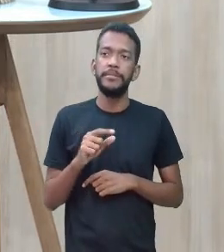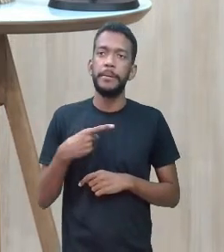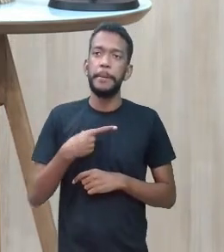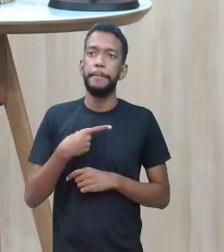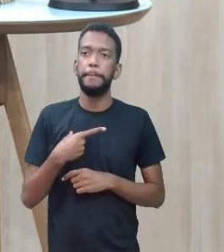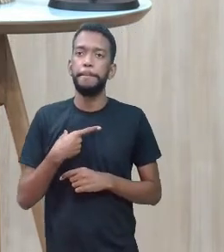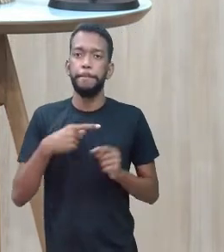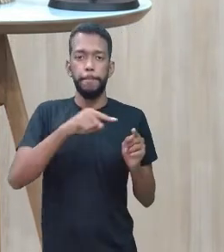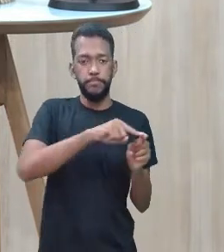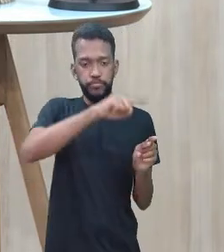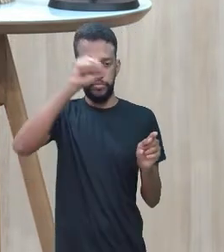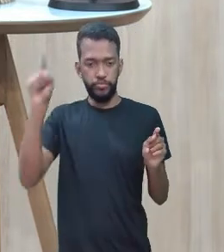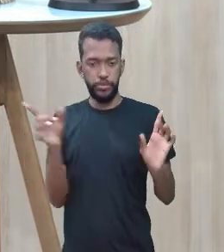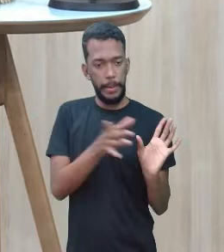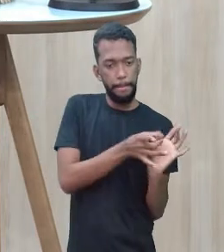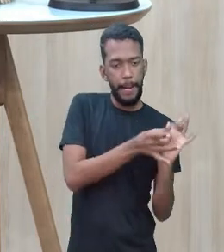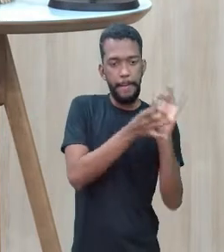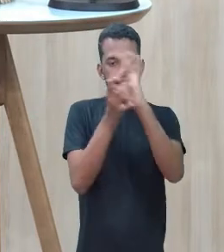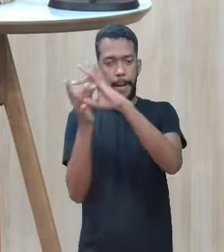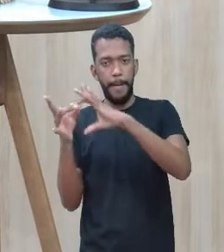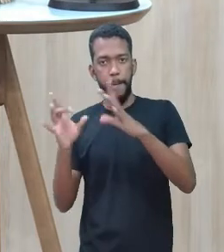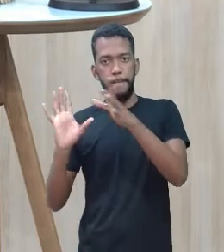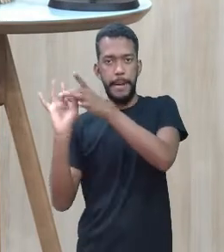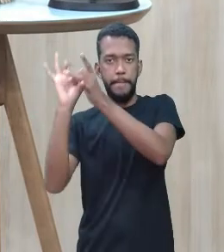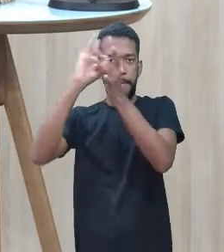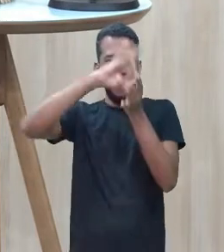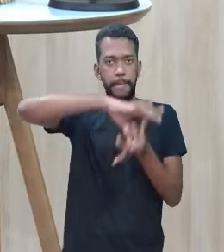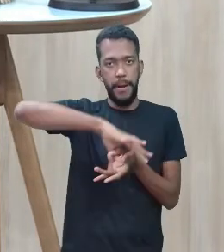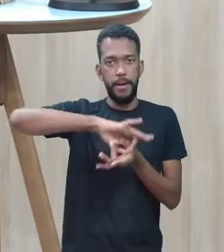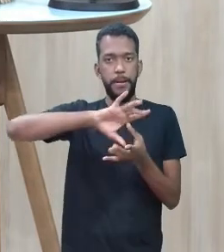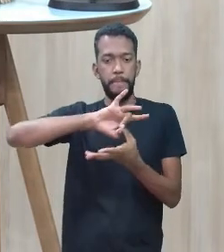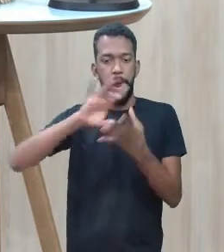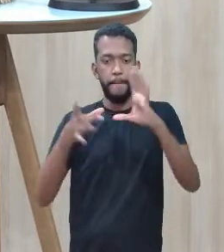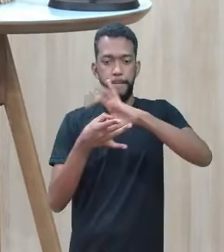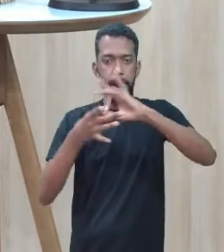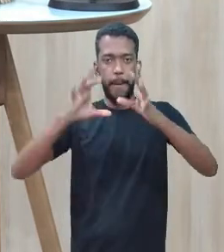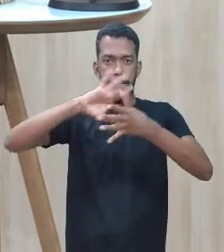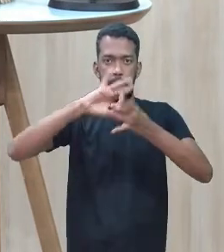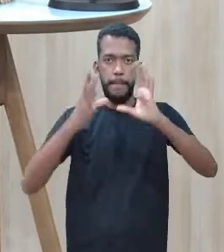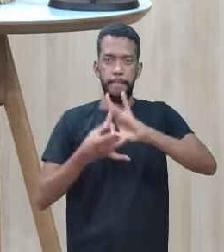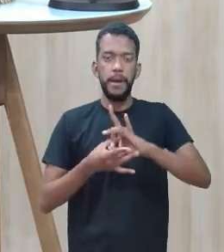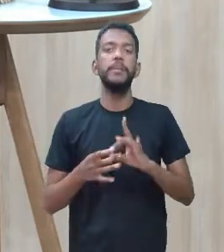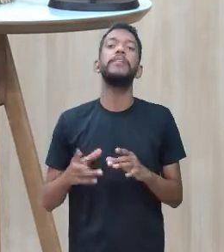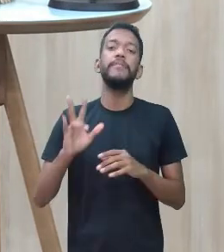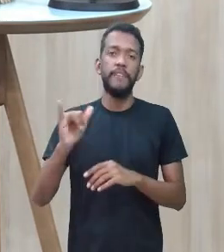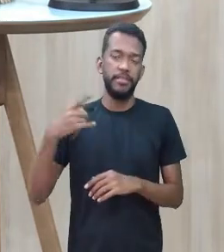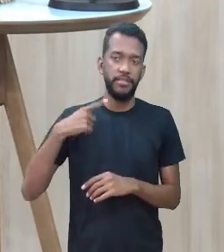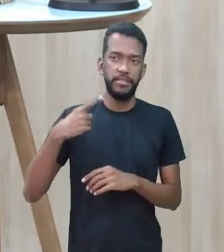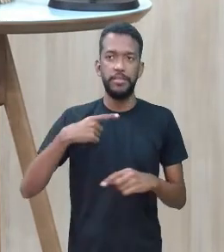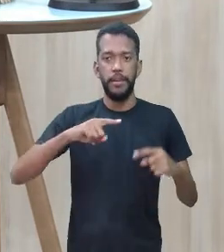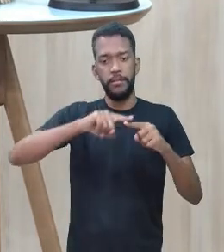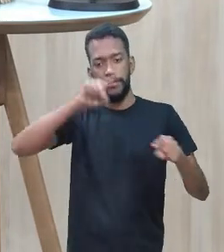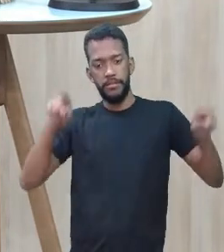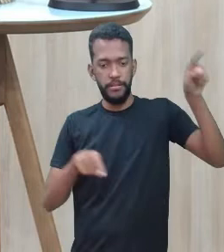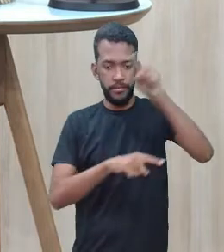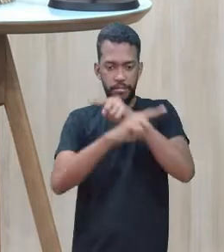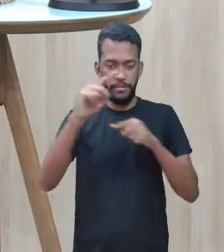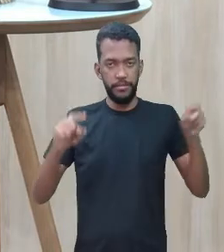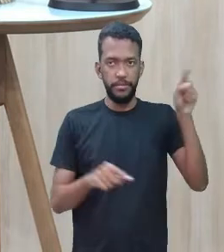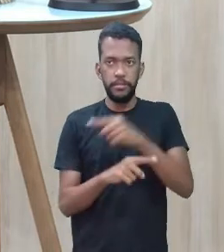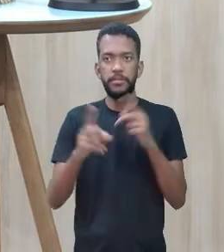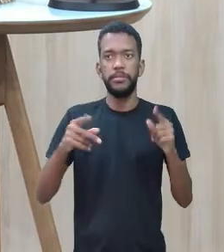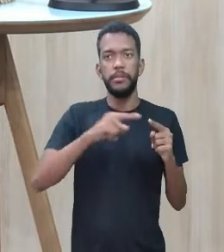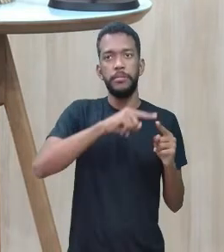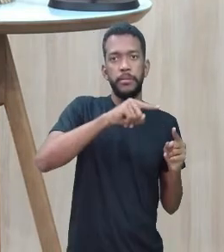essa teia, ela está sendo aí entrelaçada, a gente sabe que os nutrientes vão sendo passados de um indivíduo para o outro. Então,